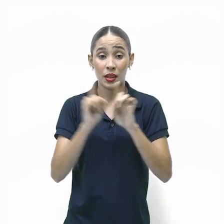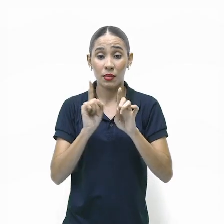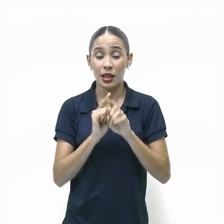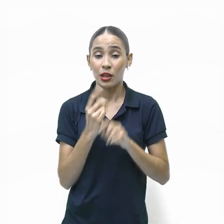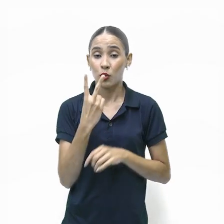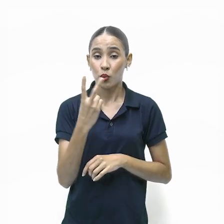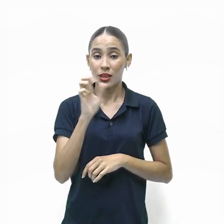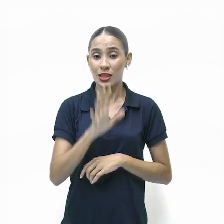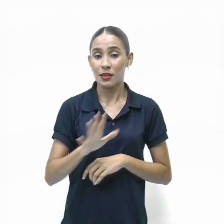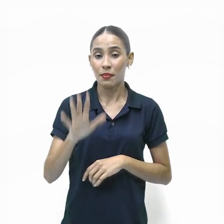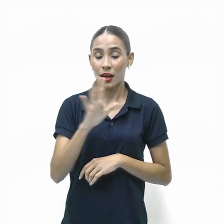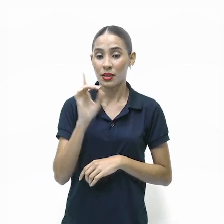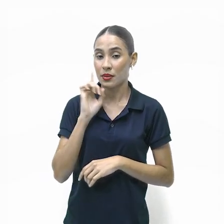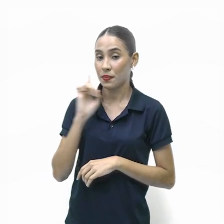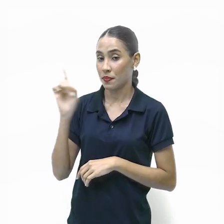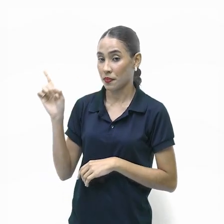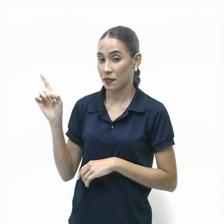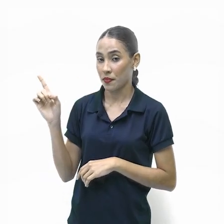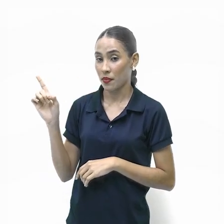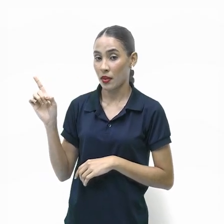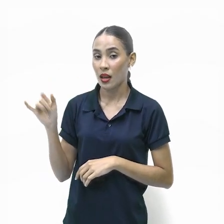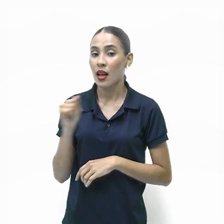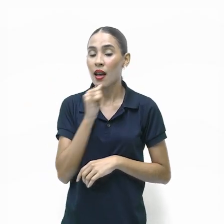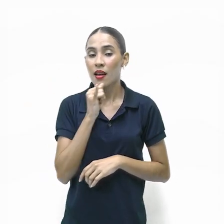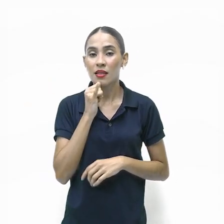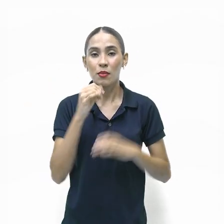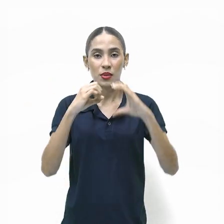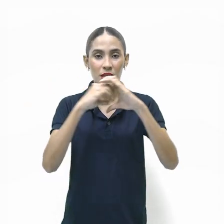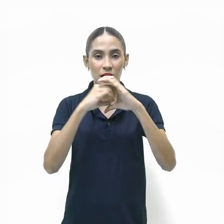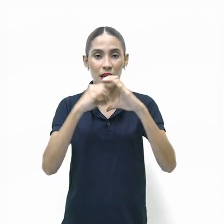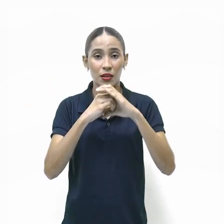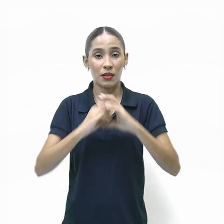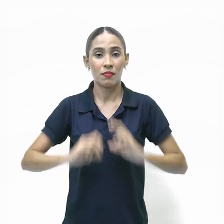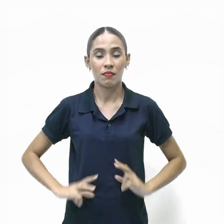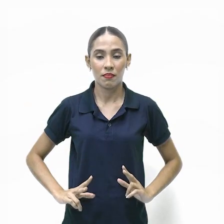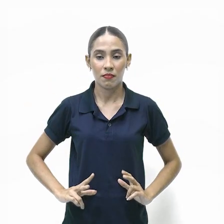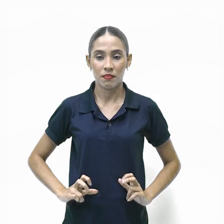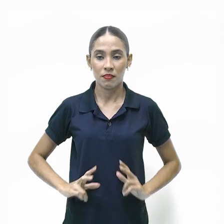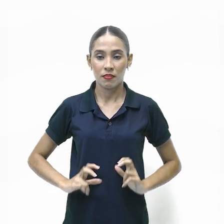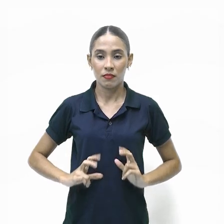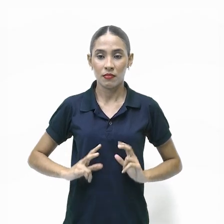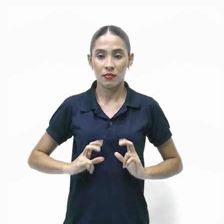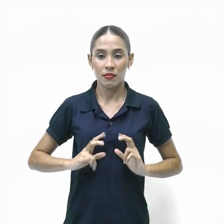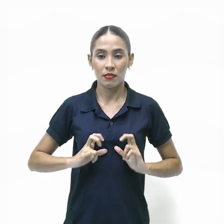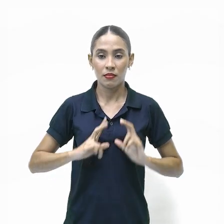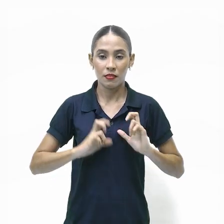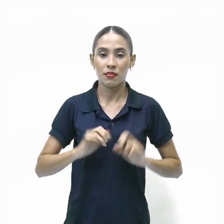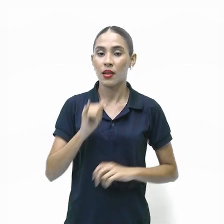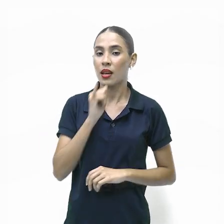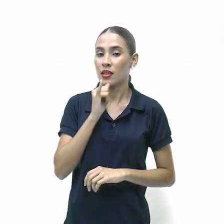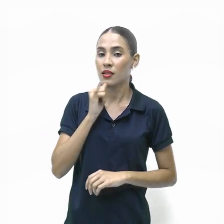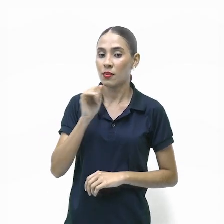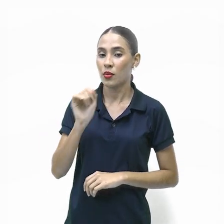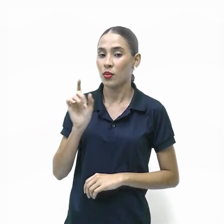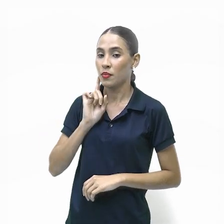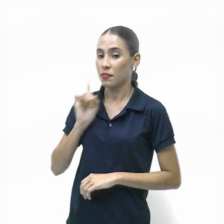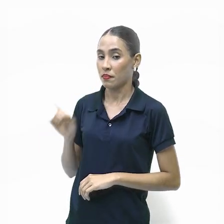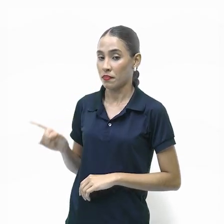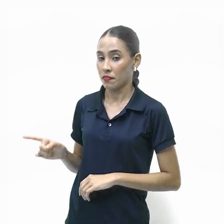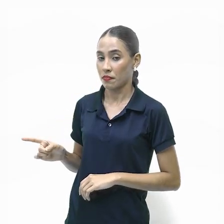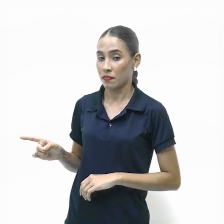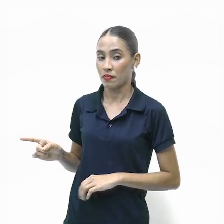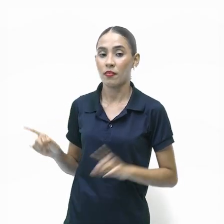duas representações, né? Quando tem ali as células que são cancerosas, né, sendo representadas aí nessa última imagem,